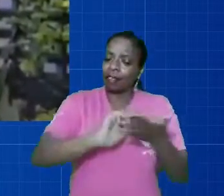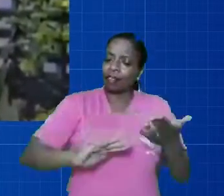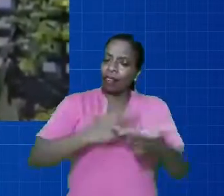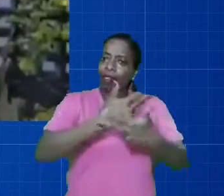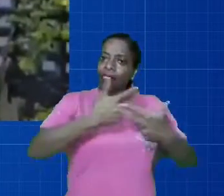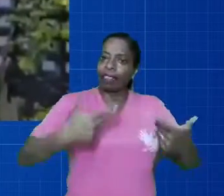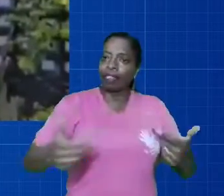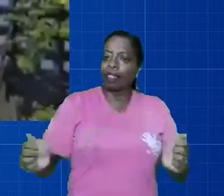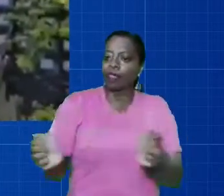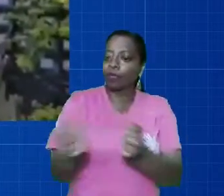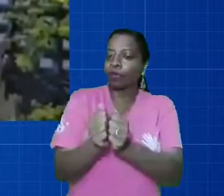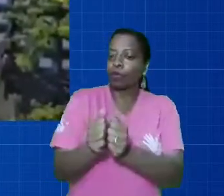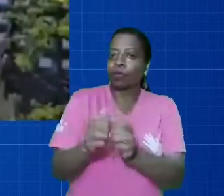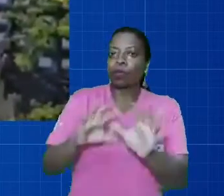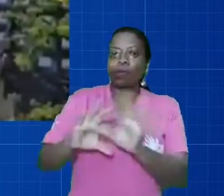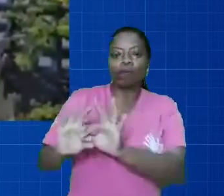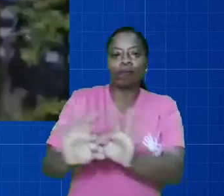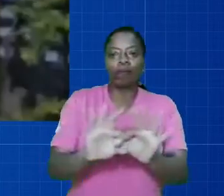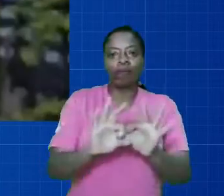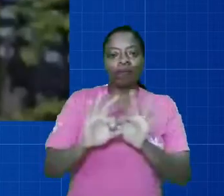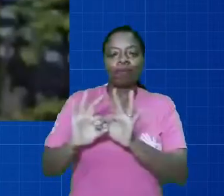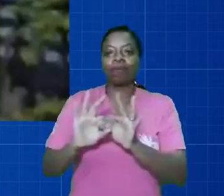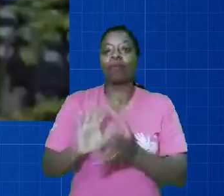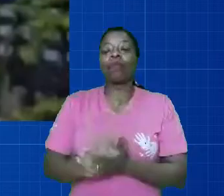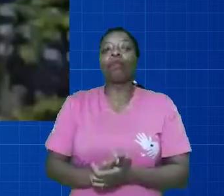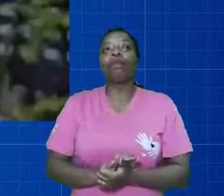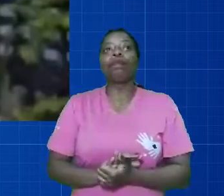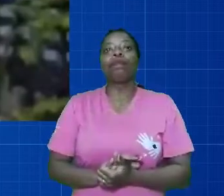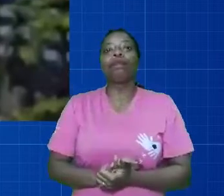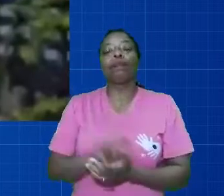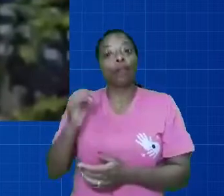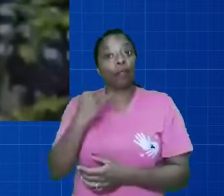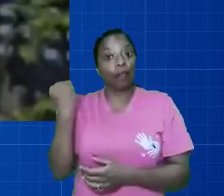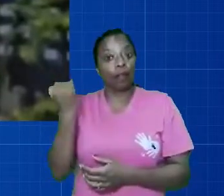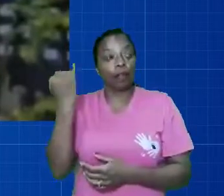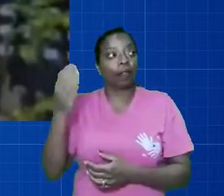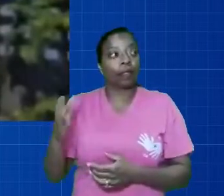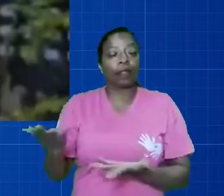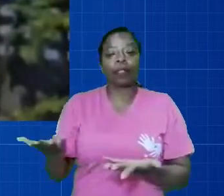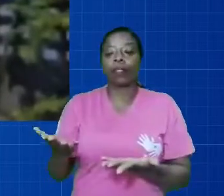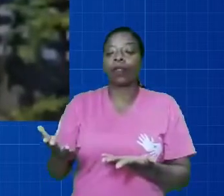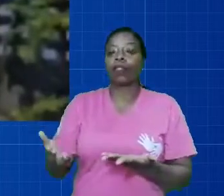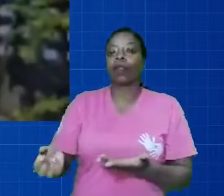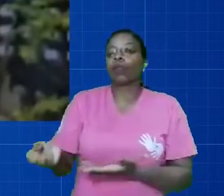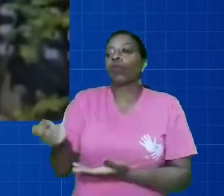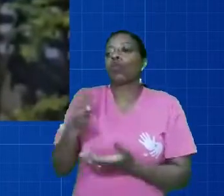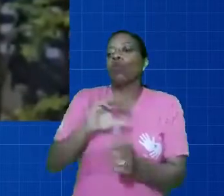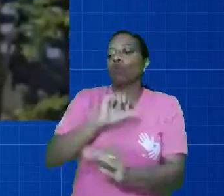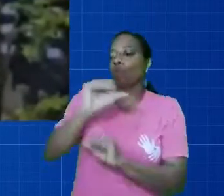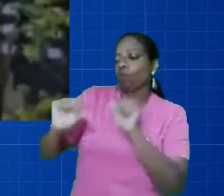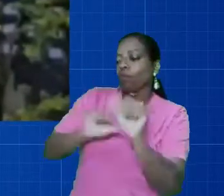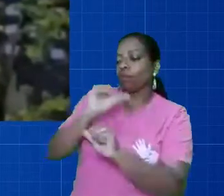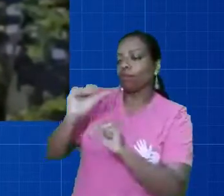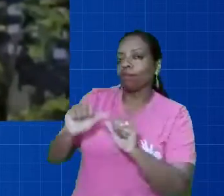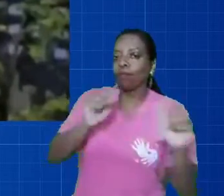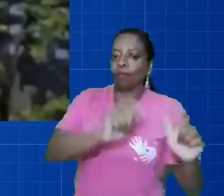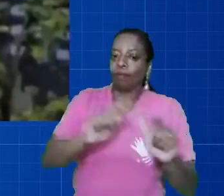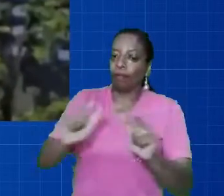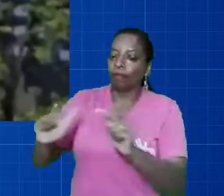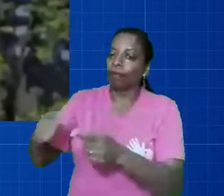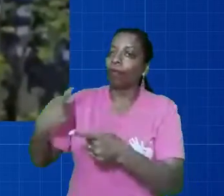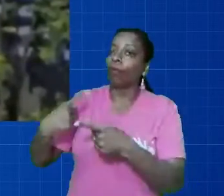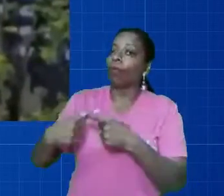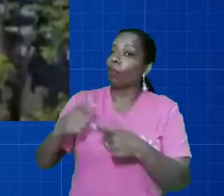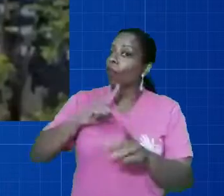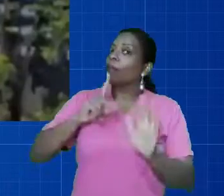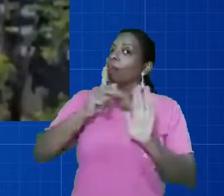permite a articulação então das ciências e arte. O grande destaque de reestruturação desses espaços é que nós elaboramos projetos em